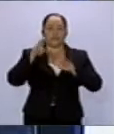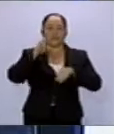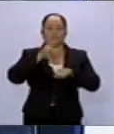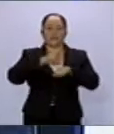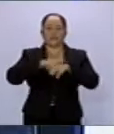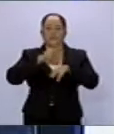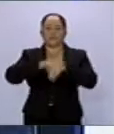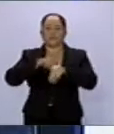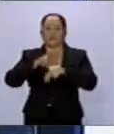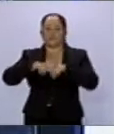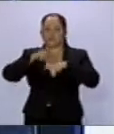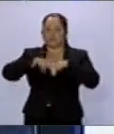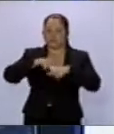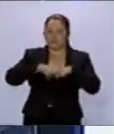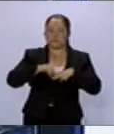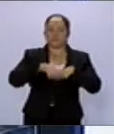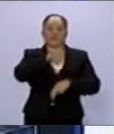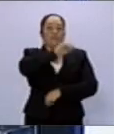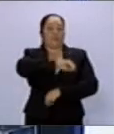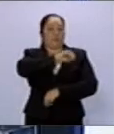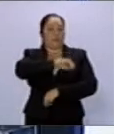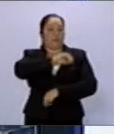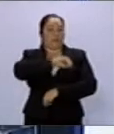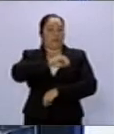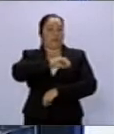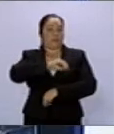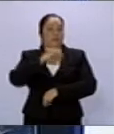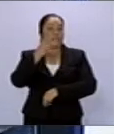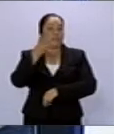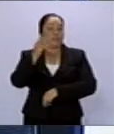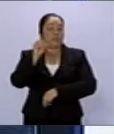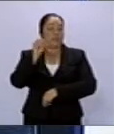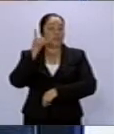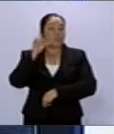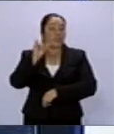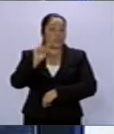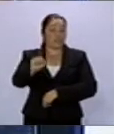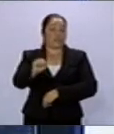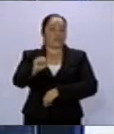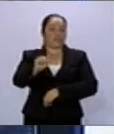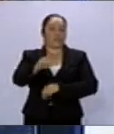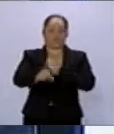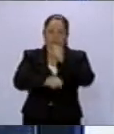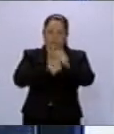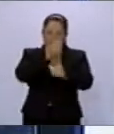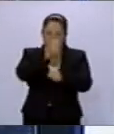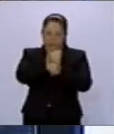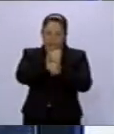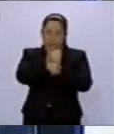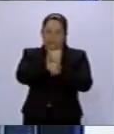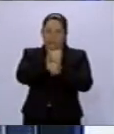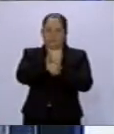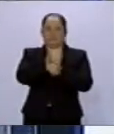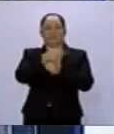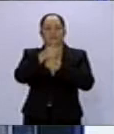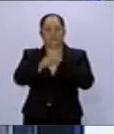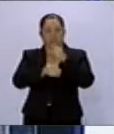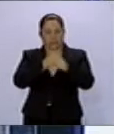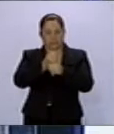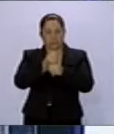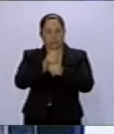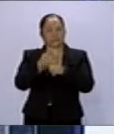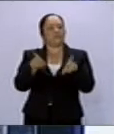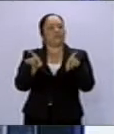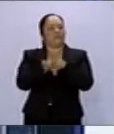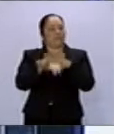o estabelecimento do descanso remunerado de 30 dias anuais ou seja e nós também estabelecemos a mesma princípio da